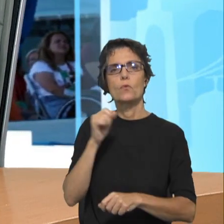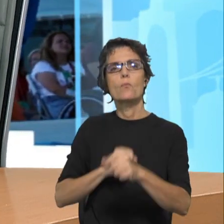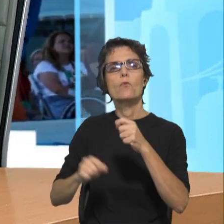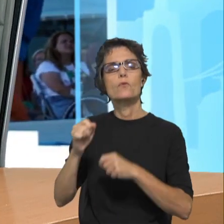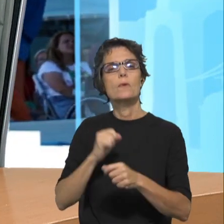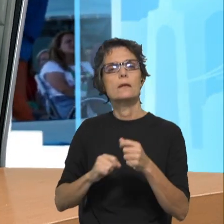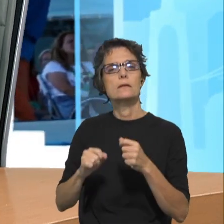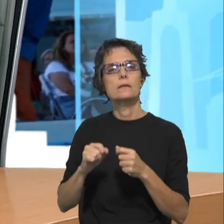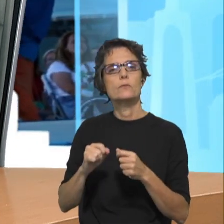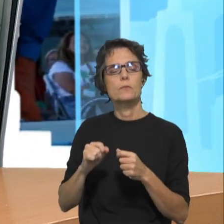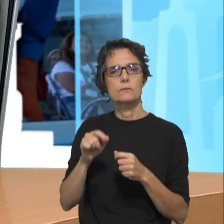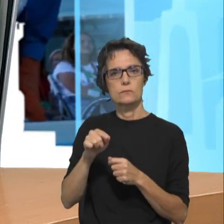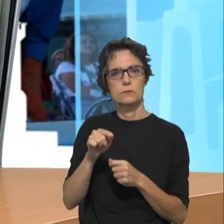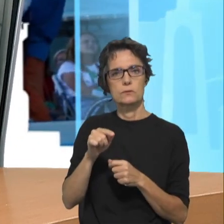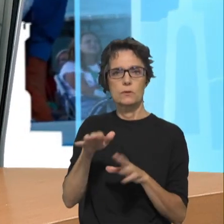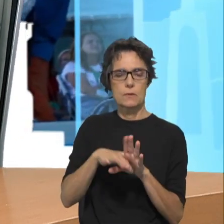Ascendente, em que